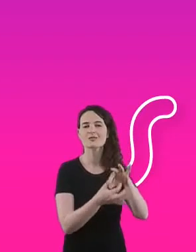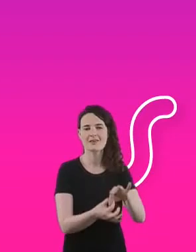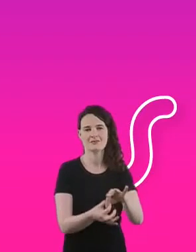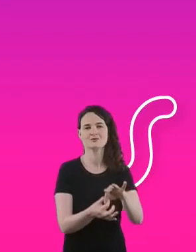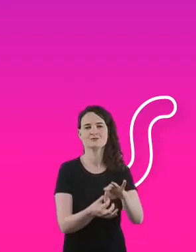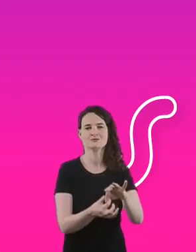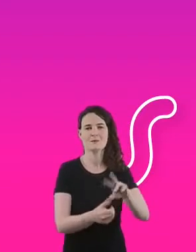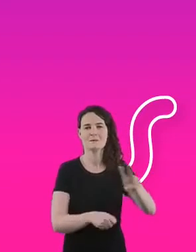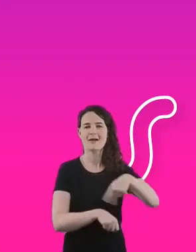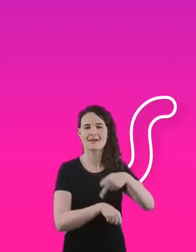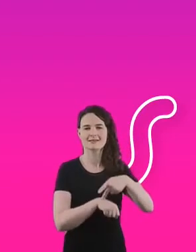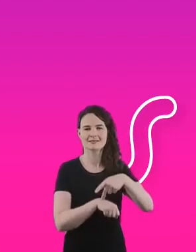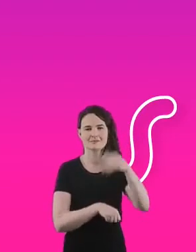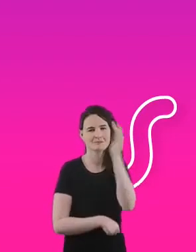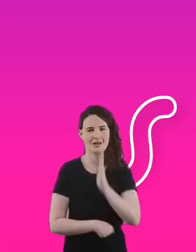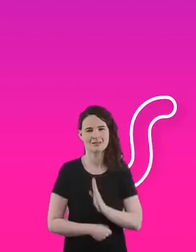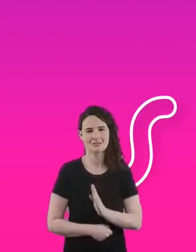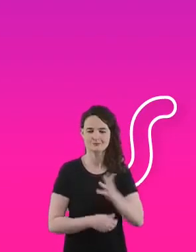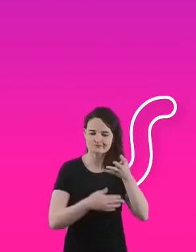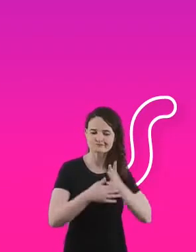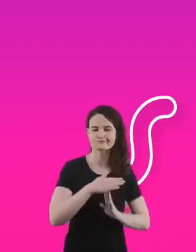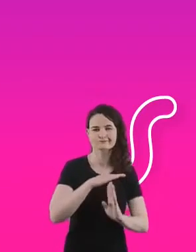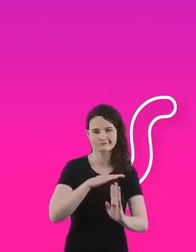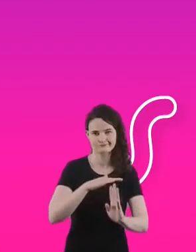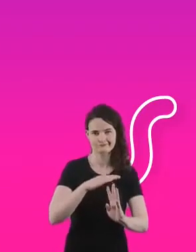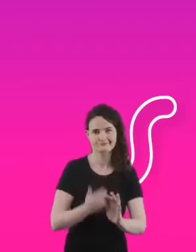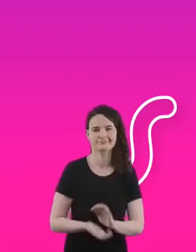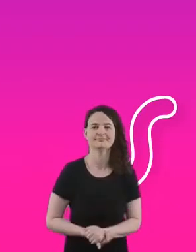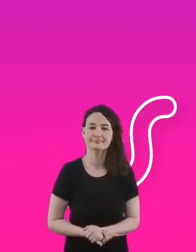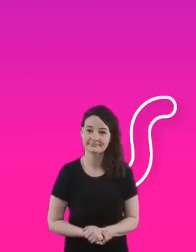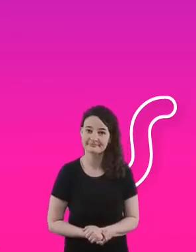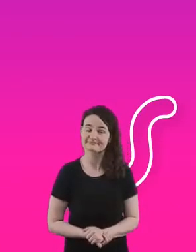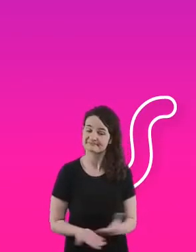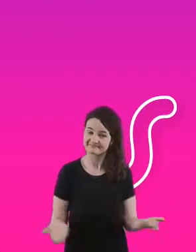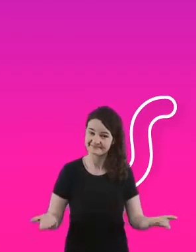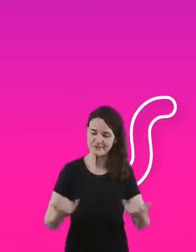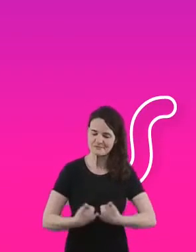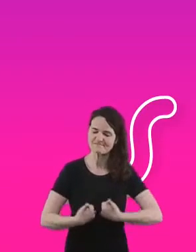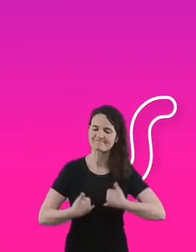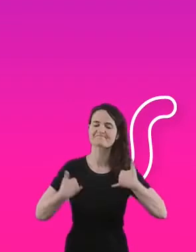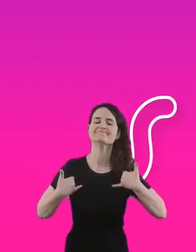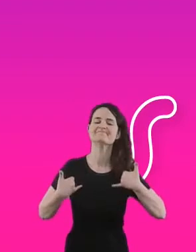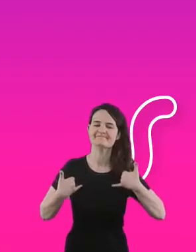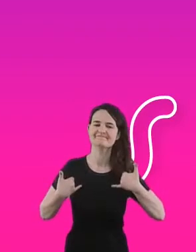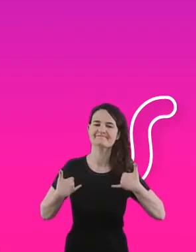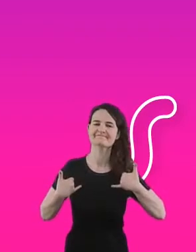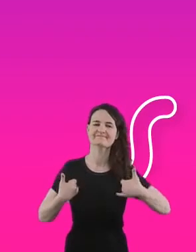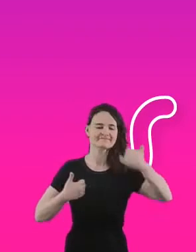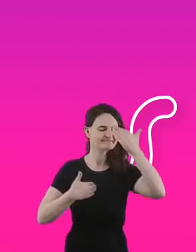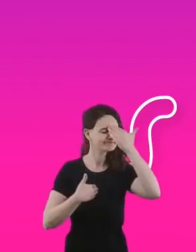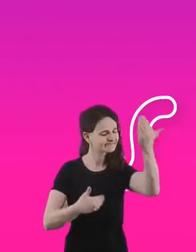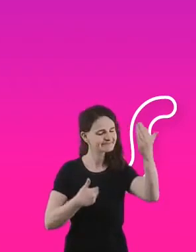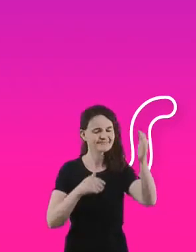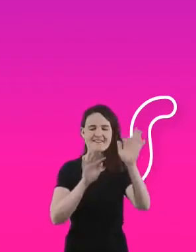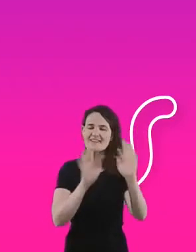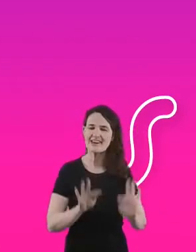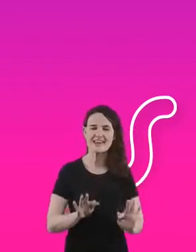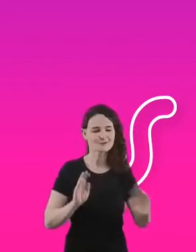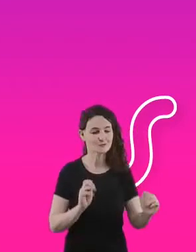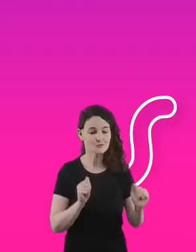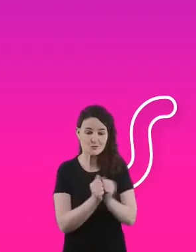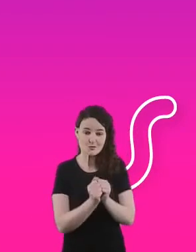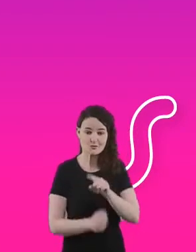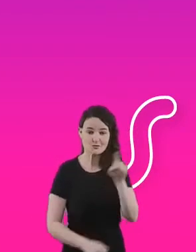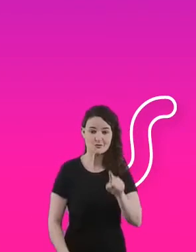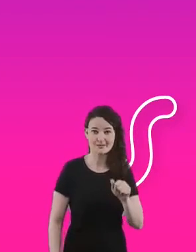espaço extremamente saudável, estou muito feliz e grato aqui de poder mais uma vez estar com a Zaika, e arrisco